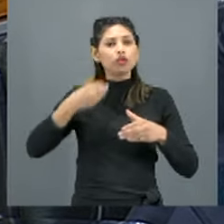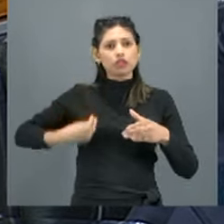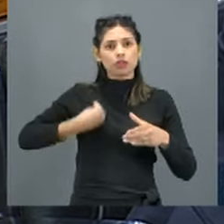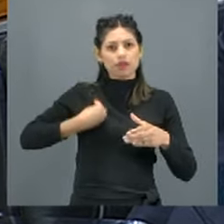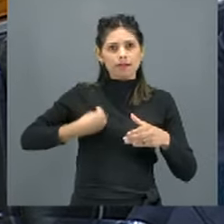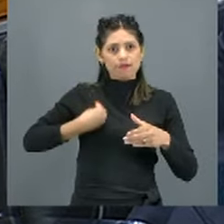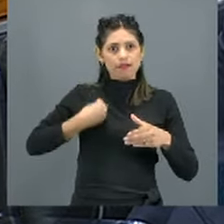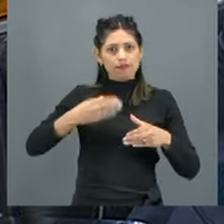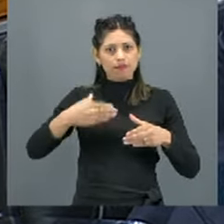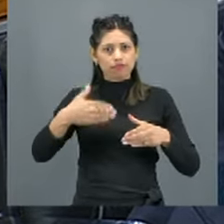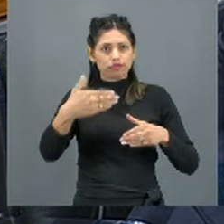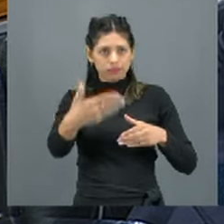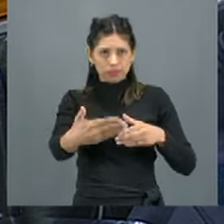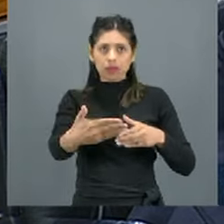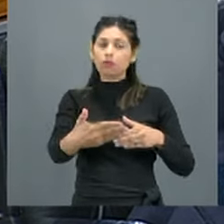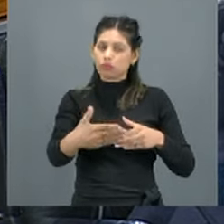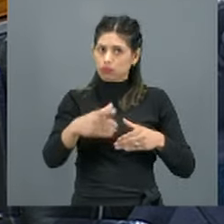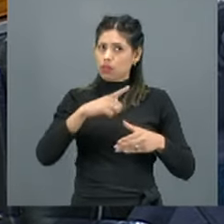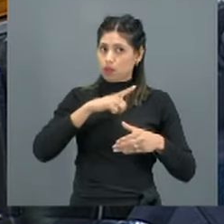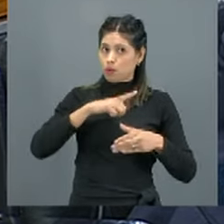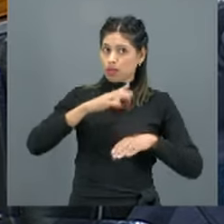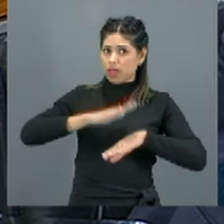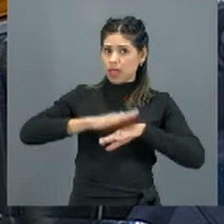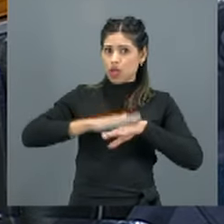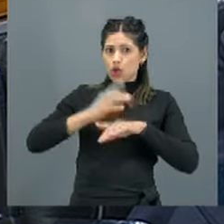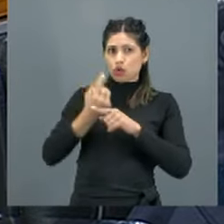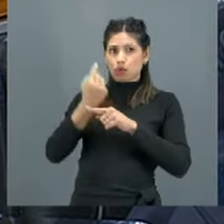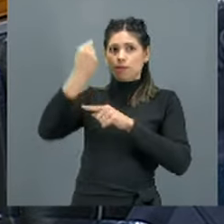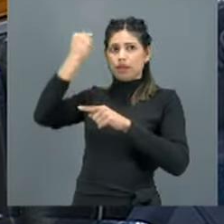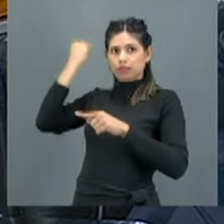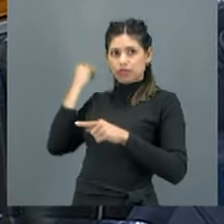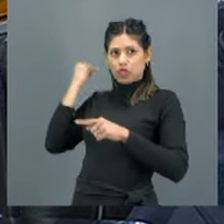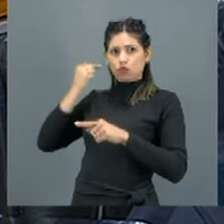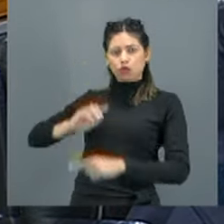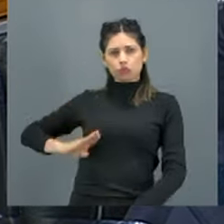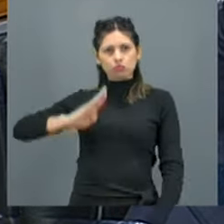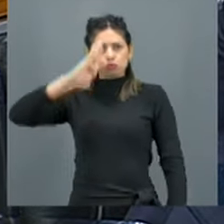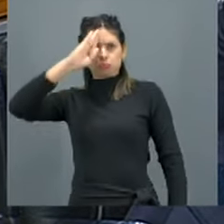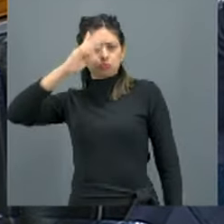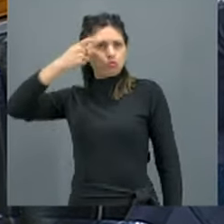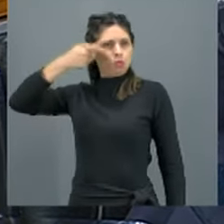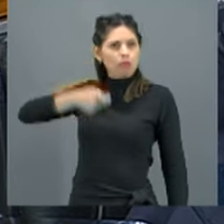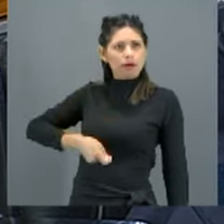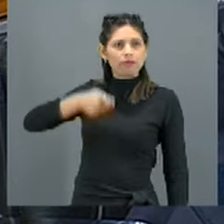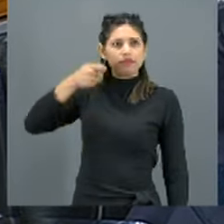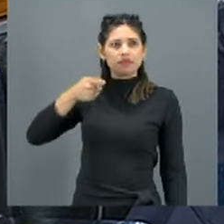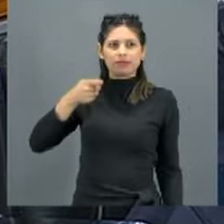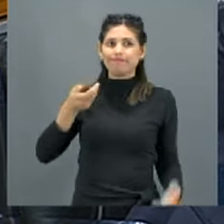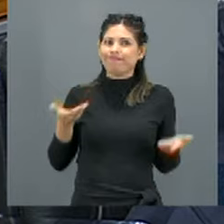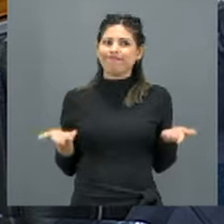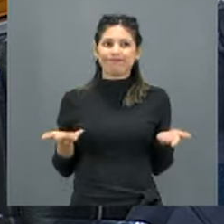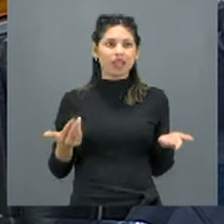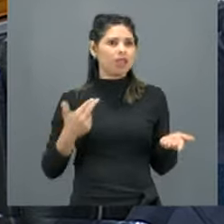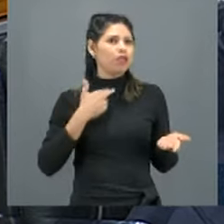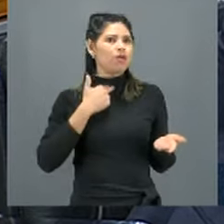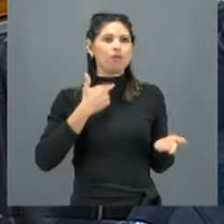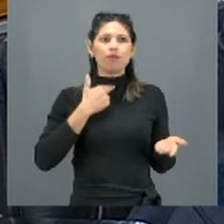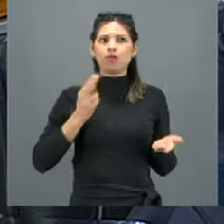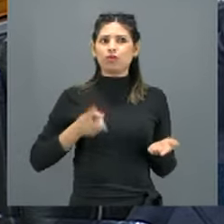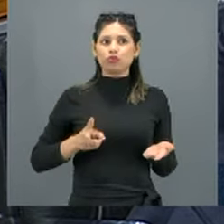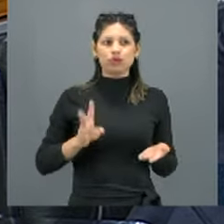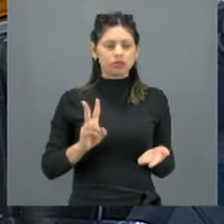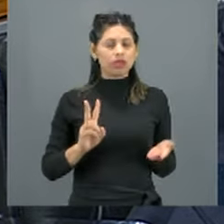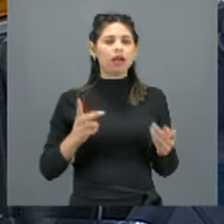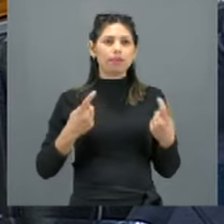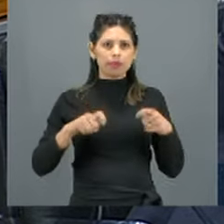tempo, como você disse aí, no tempo dos coronéis dos seringais. Não pode continuar a ficar tapando o sol